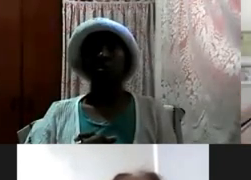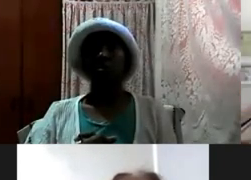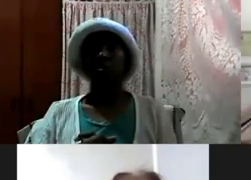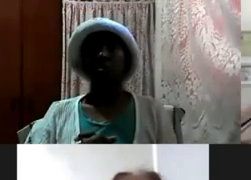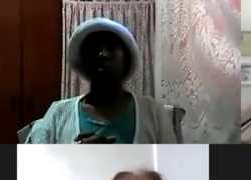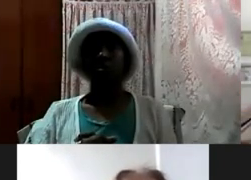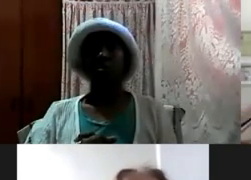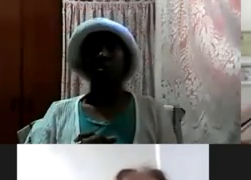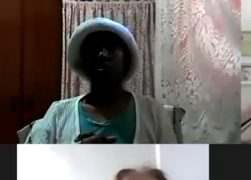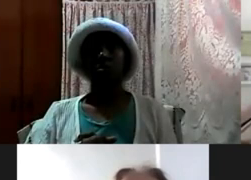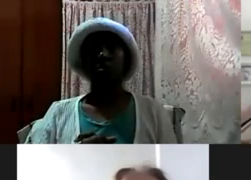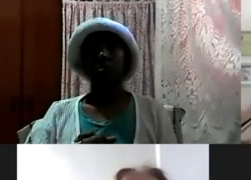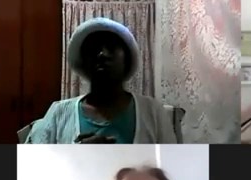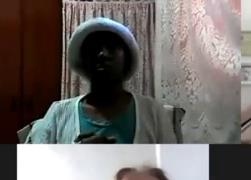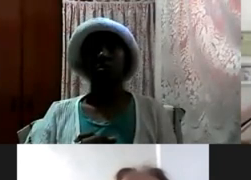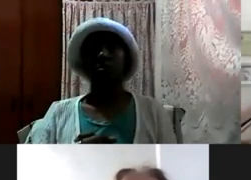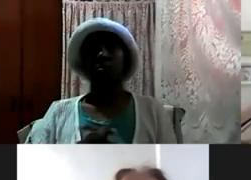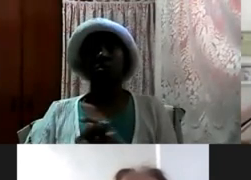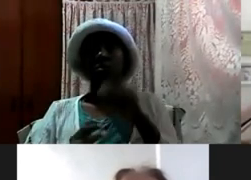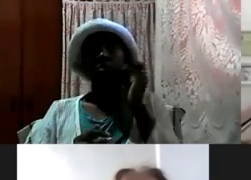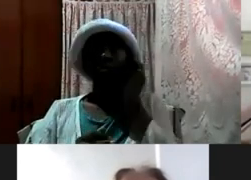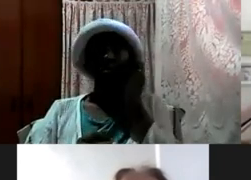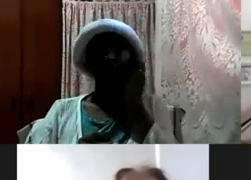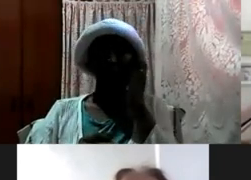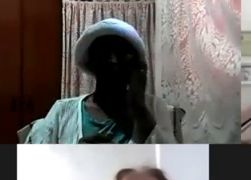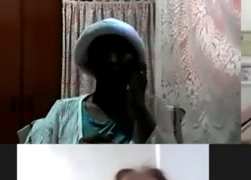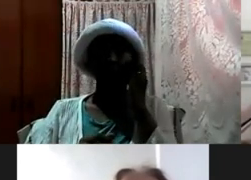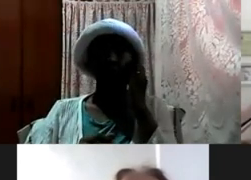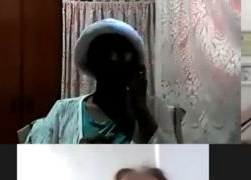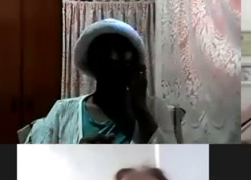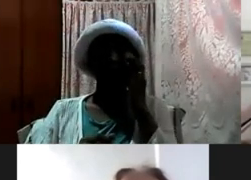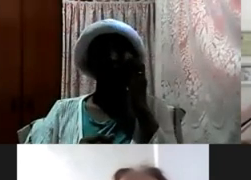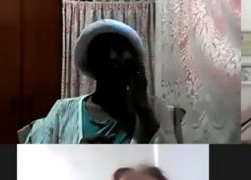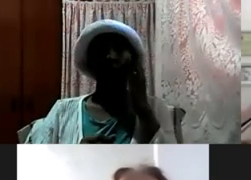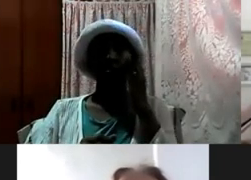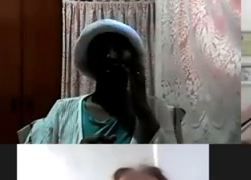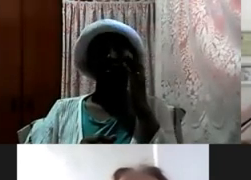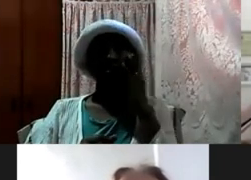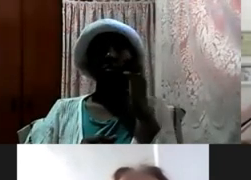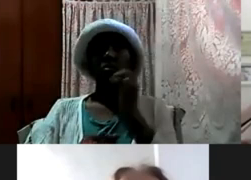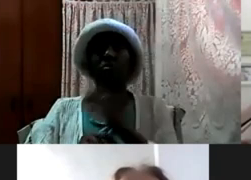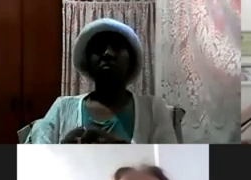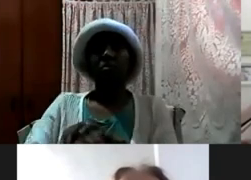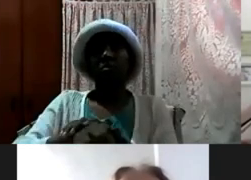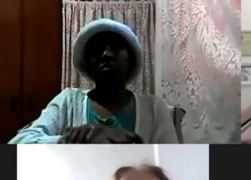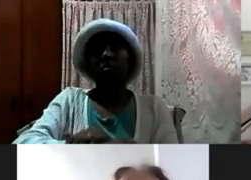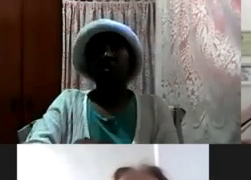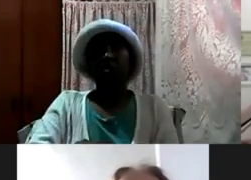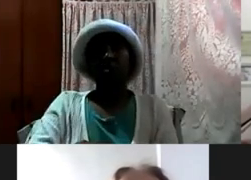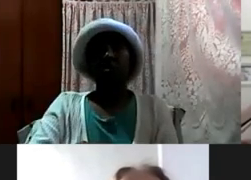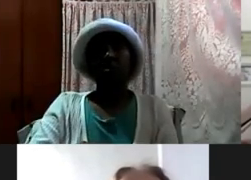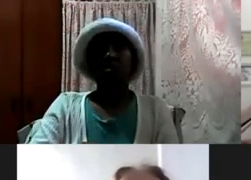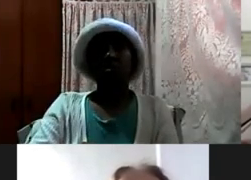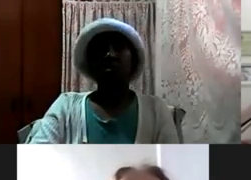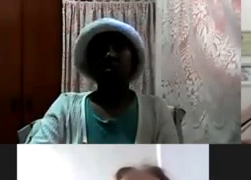disso, é de simplificado. Mesma coisa. Ou seja, depois que você tem o conhecimento, em qualquer lugar. É